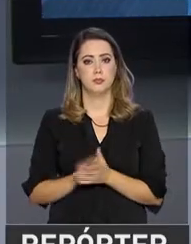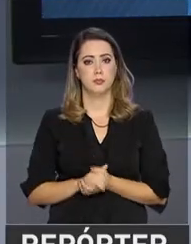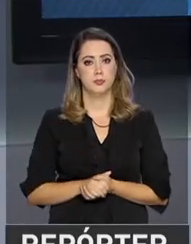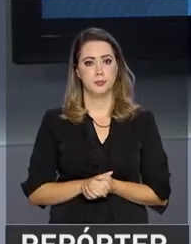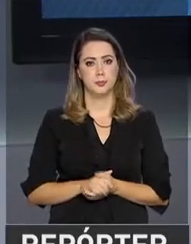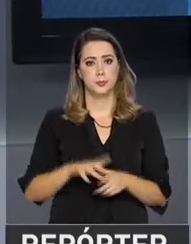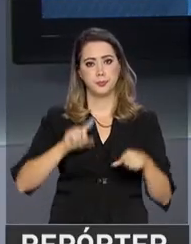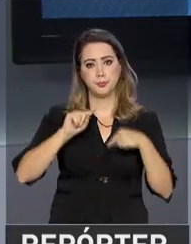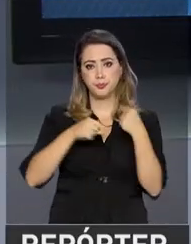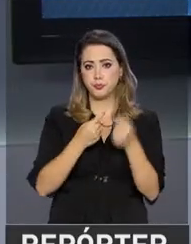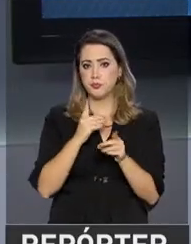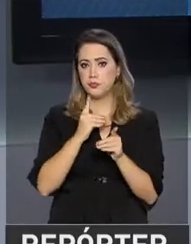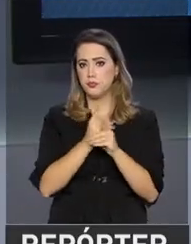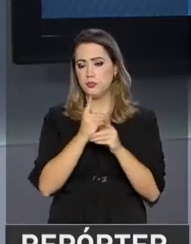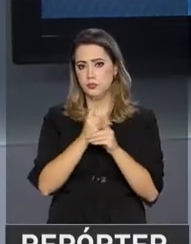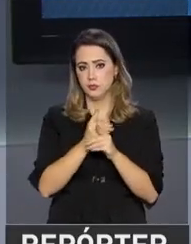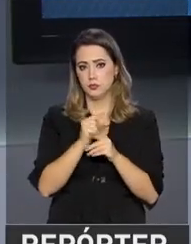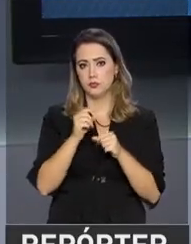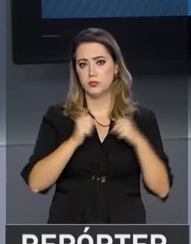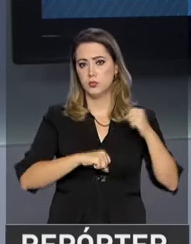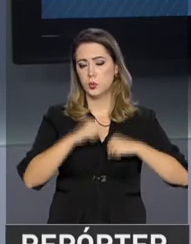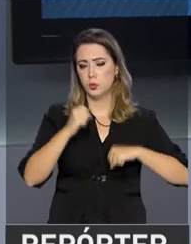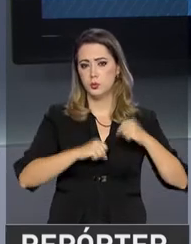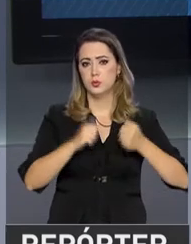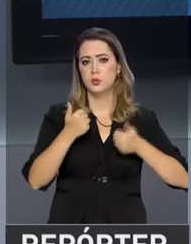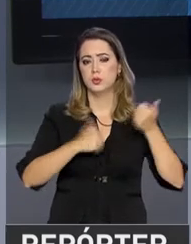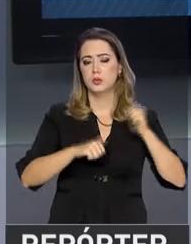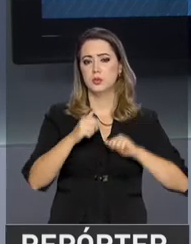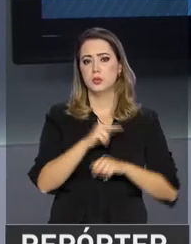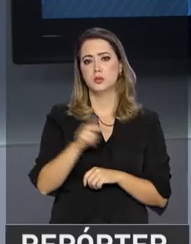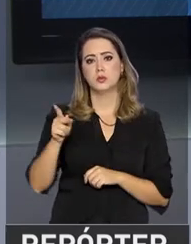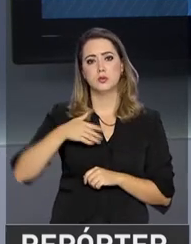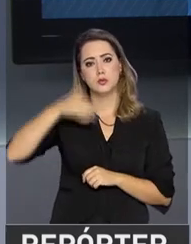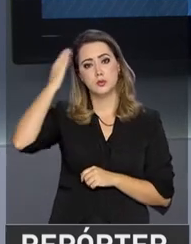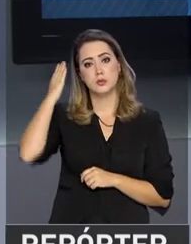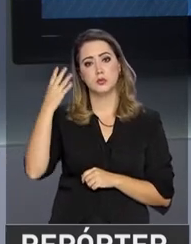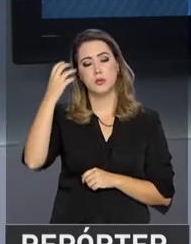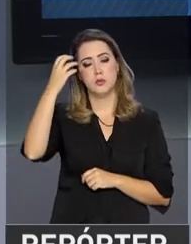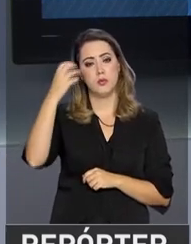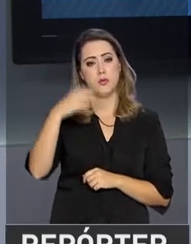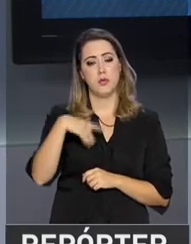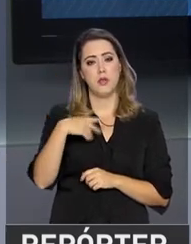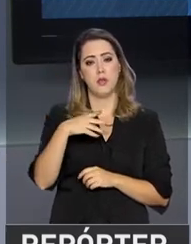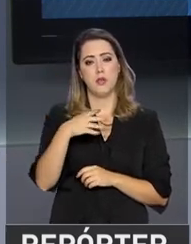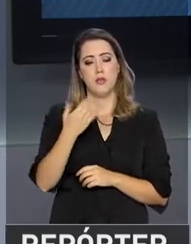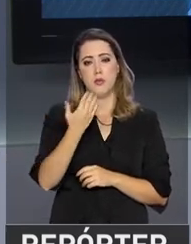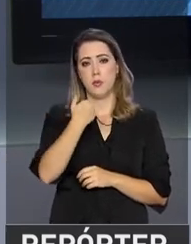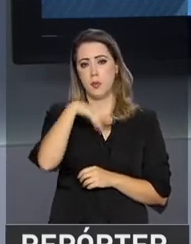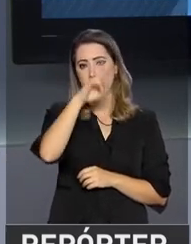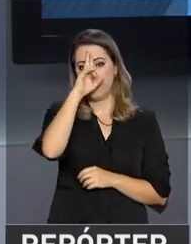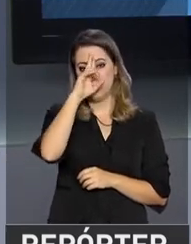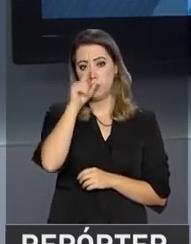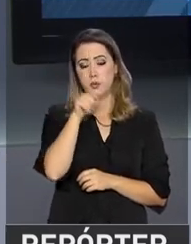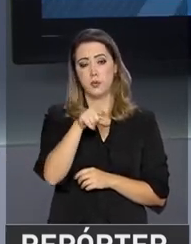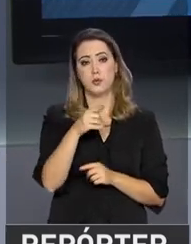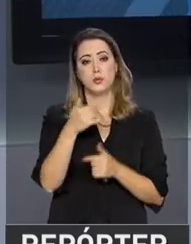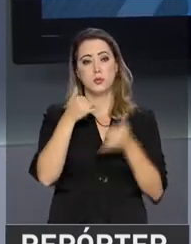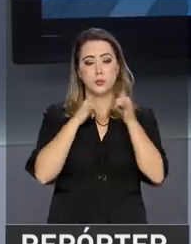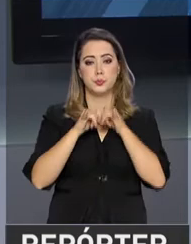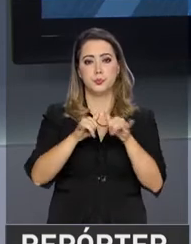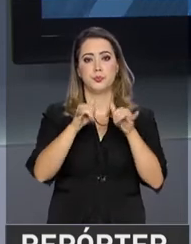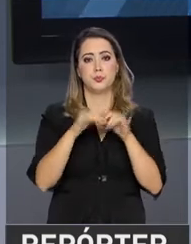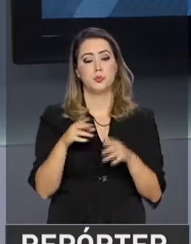logo depois do encontro com a indústria química o presidente michel temer seguiu para o almoço anual da indústria elétrica e eletrônica